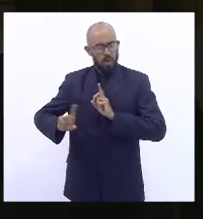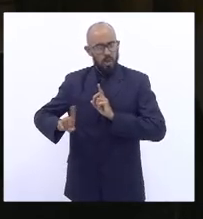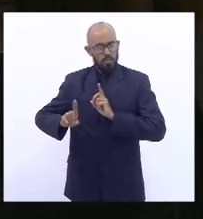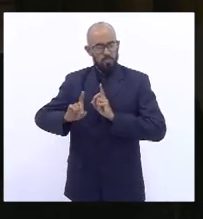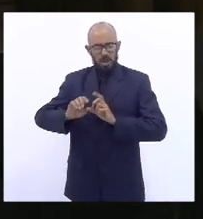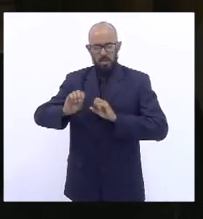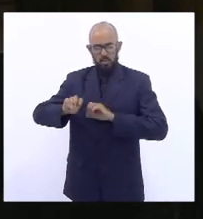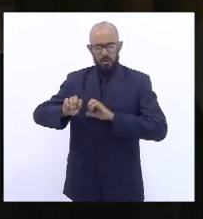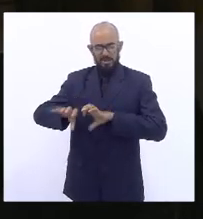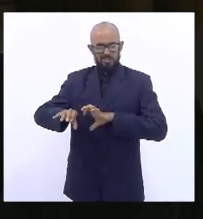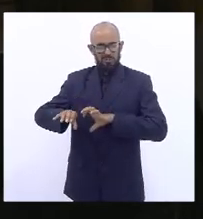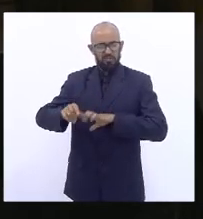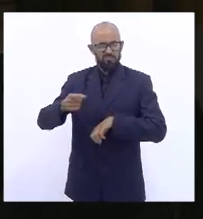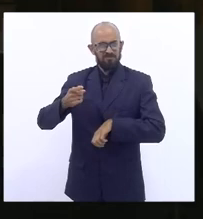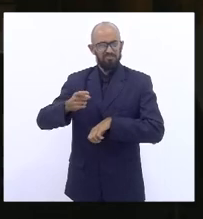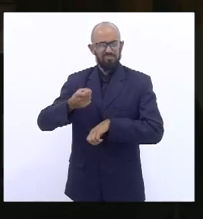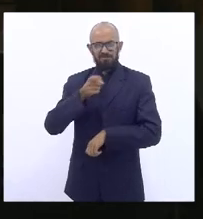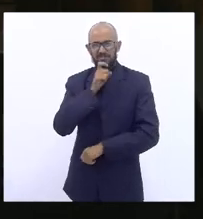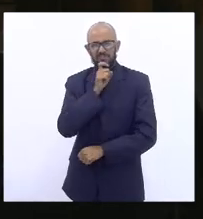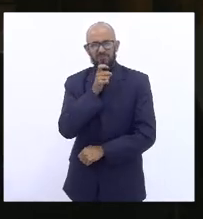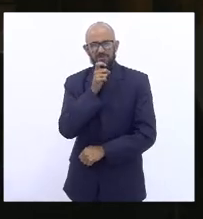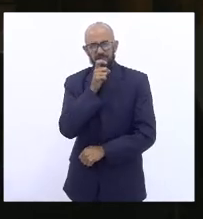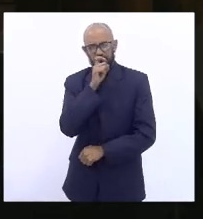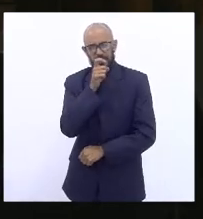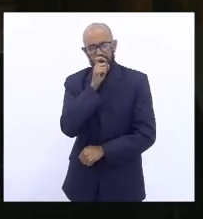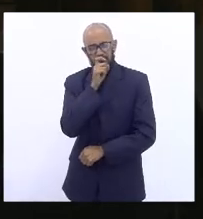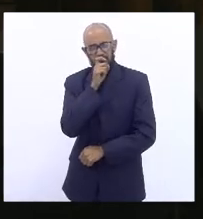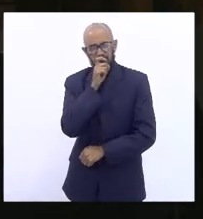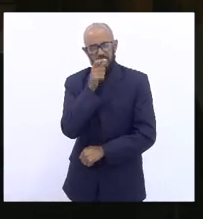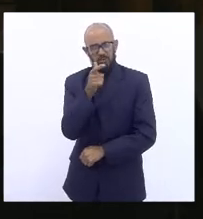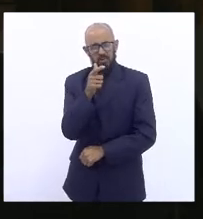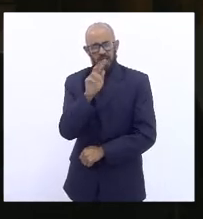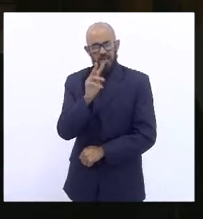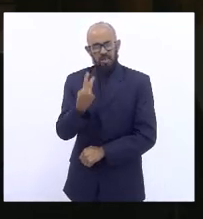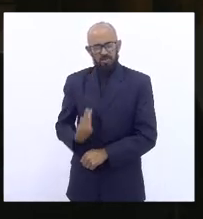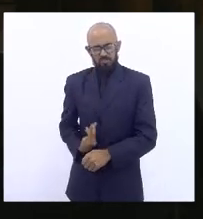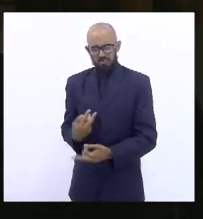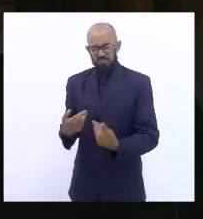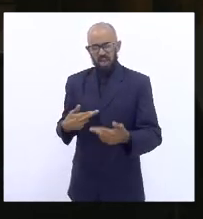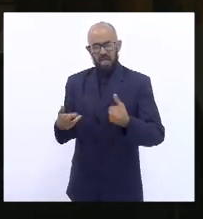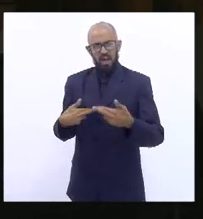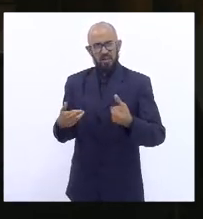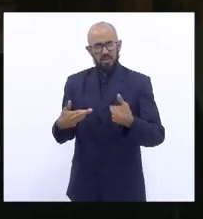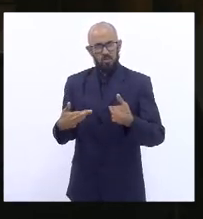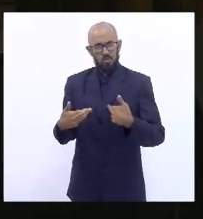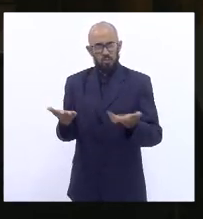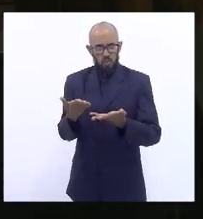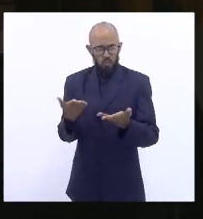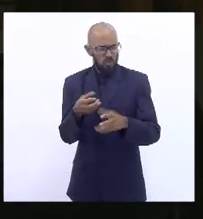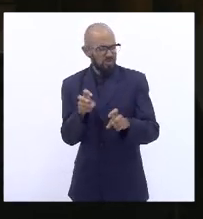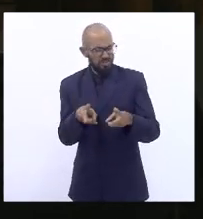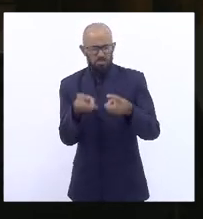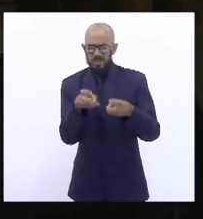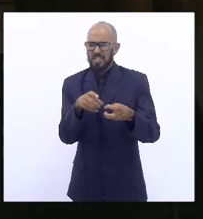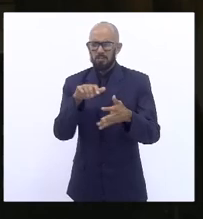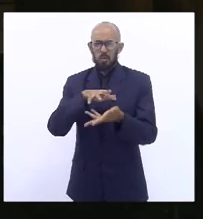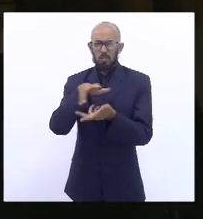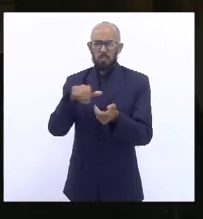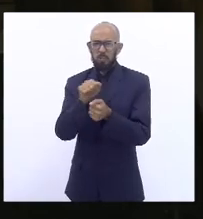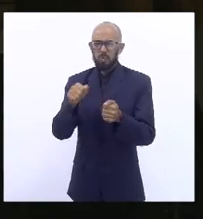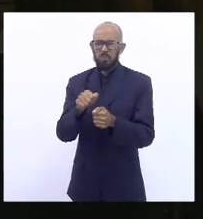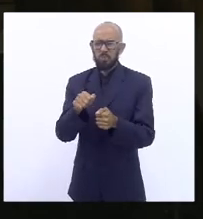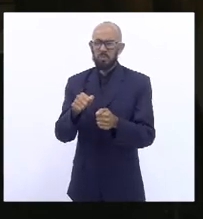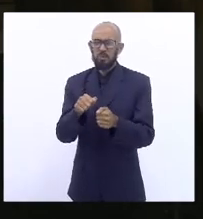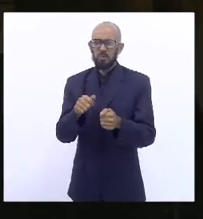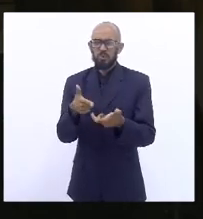fria, desumana. E olhando para a realidade do mundo de hoje, isso fica cada vez mais gritante. O mundo está apreensível diante de